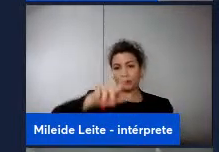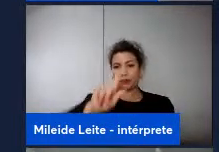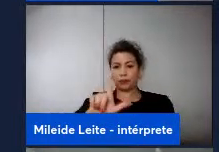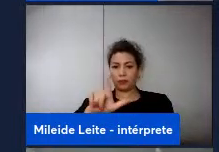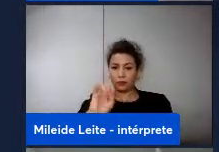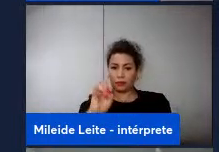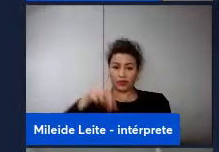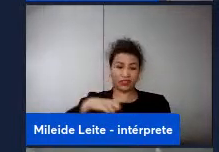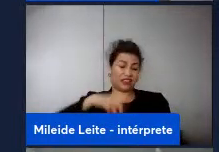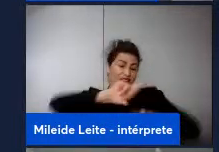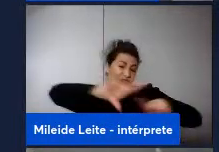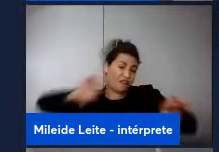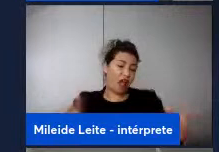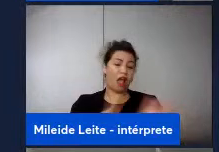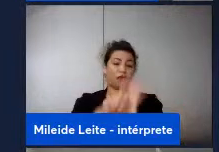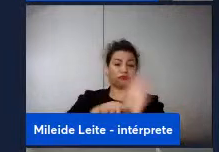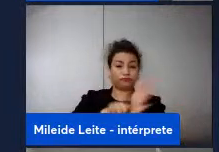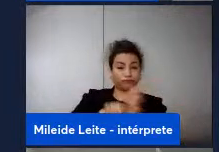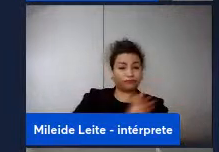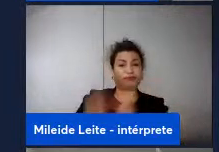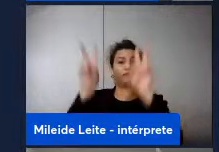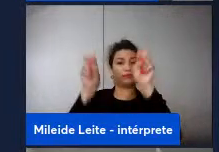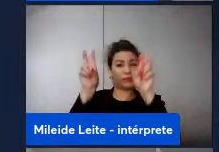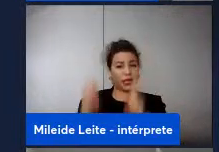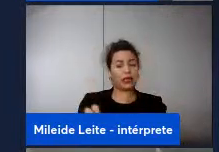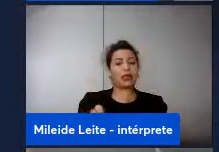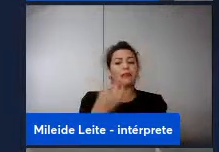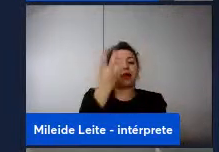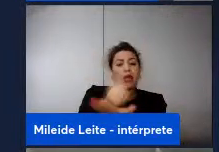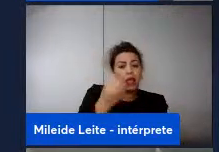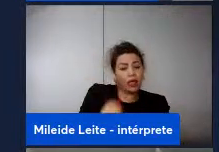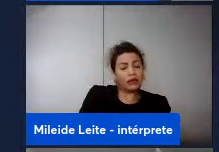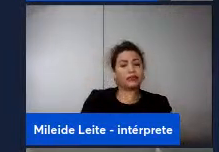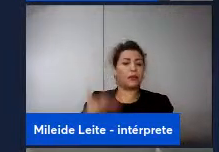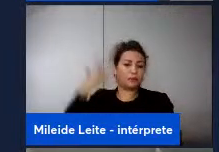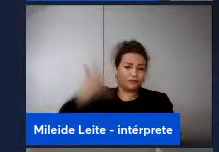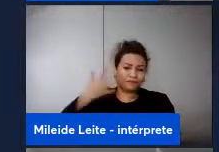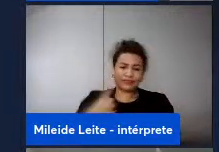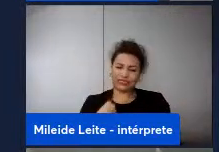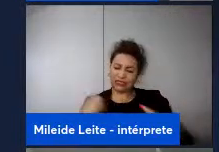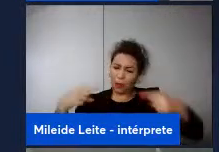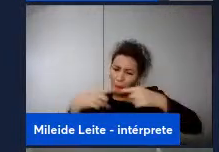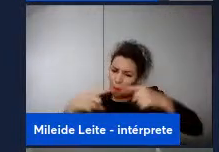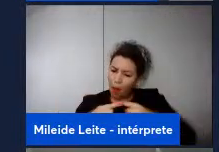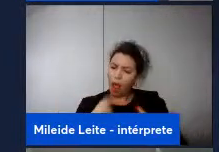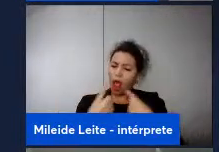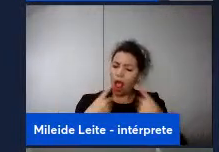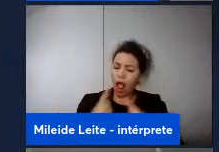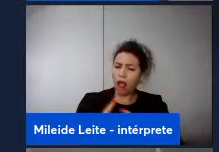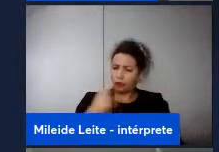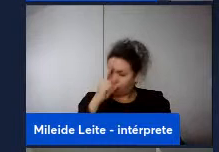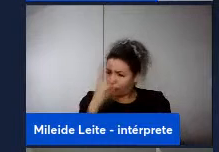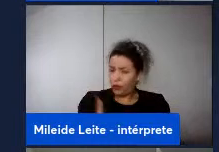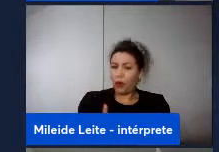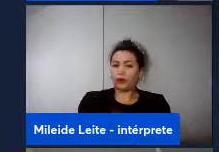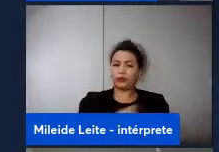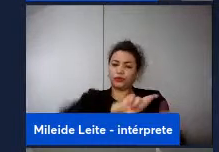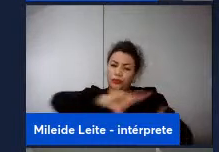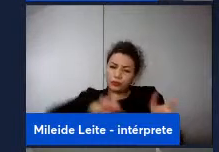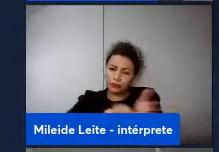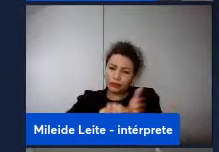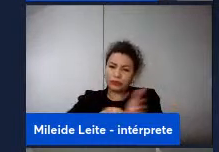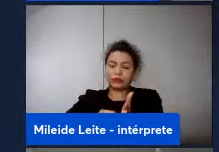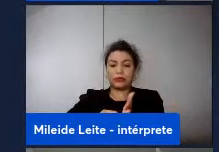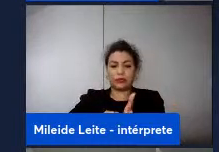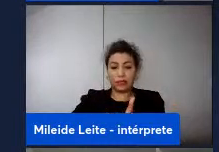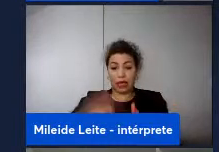Temos vários projetos de pesquisa que tratam da alfabetização, então a jornada tem um diálogo muito forte com grandes projetos de pesquisas do PPGLIM.